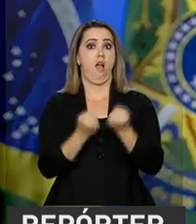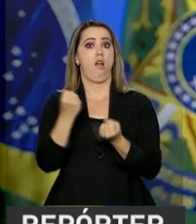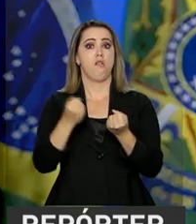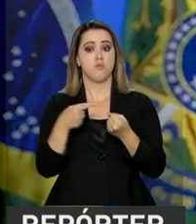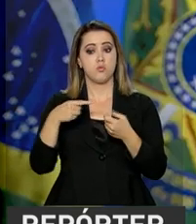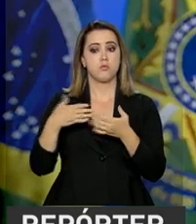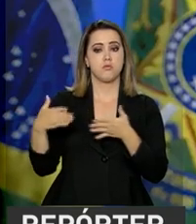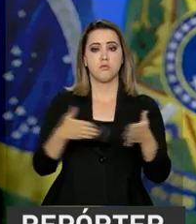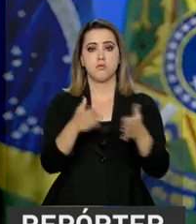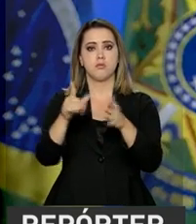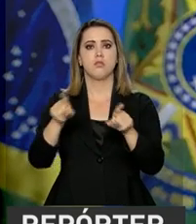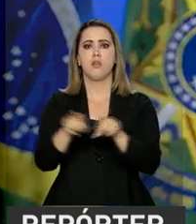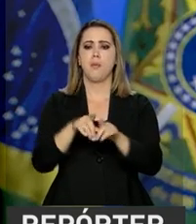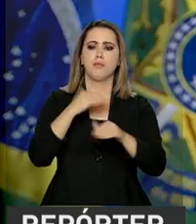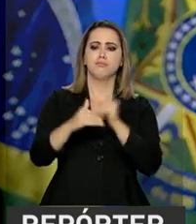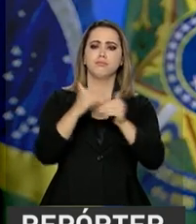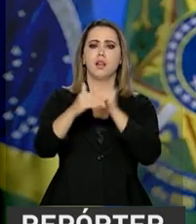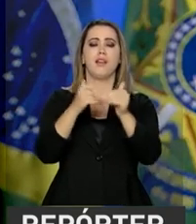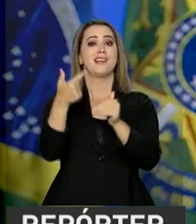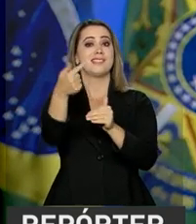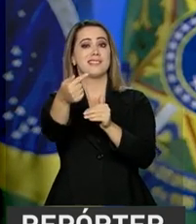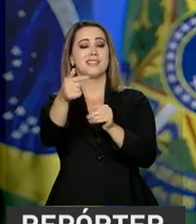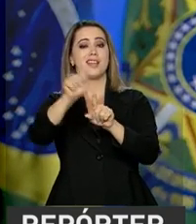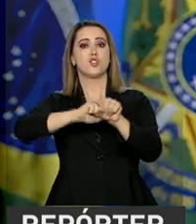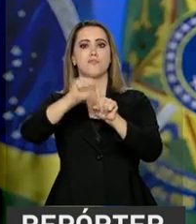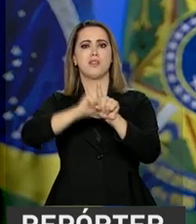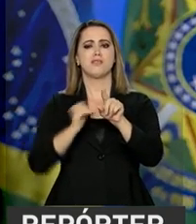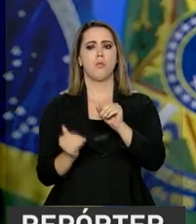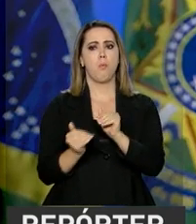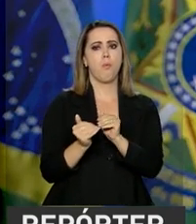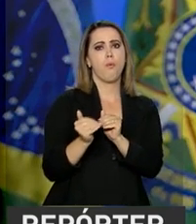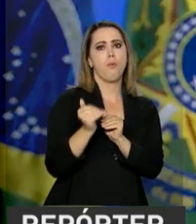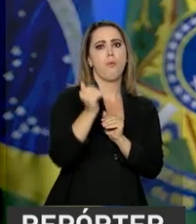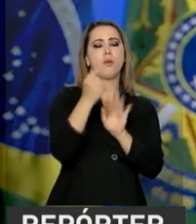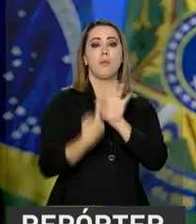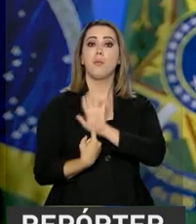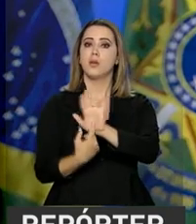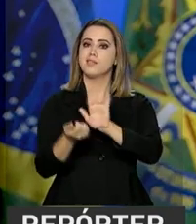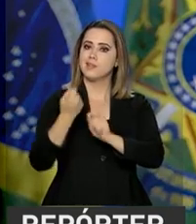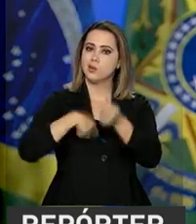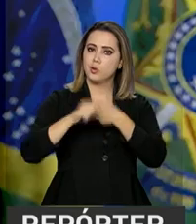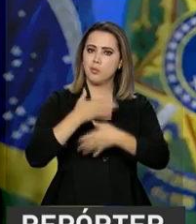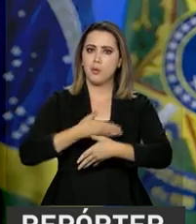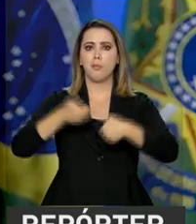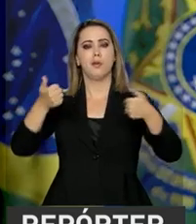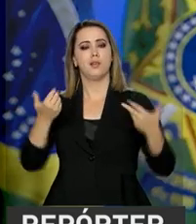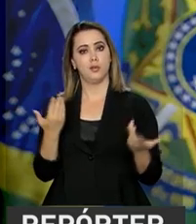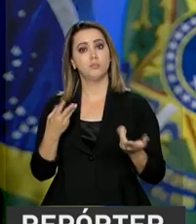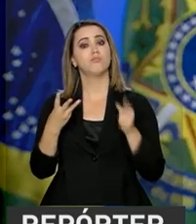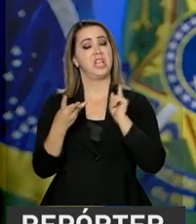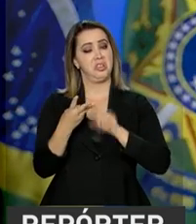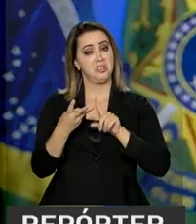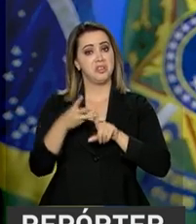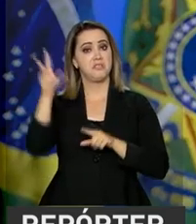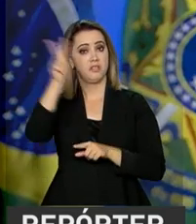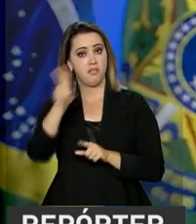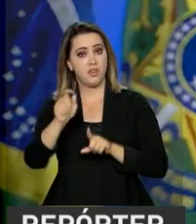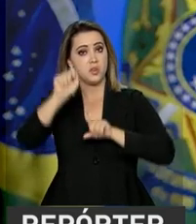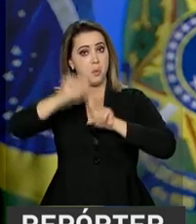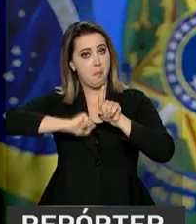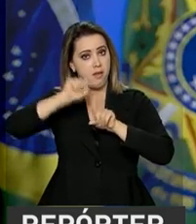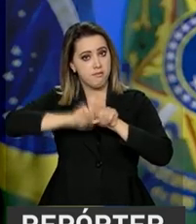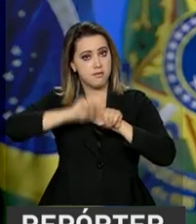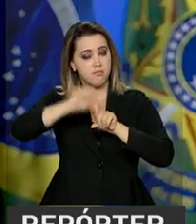nas estradas cresce a 7 meses um indicador de melhora da economia e pelo terceiro mês